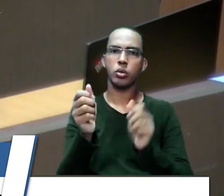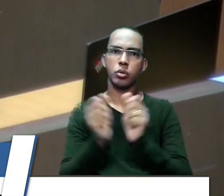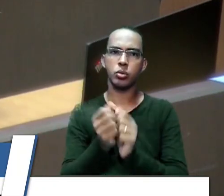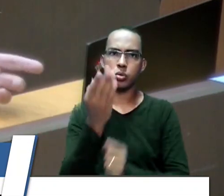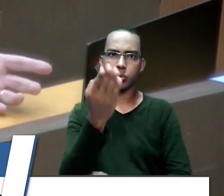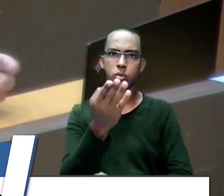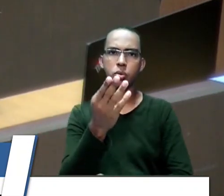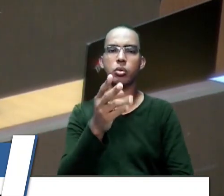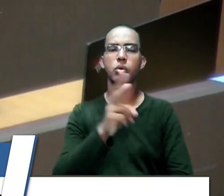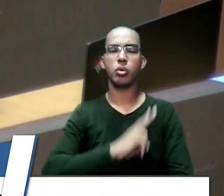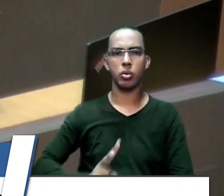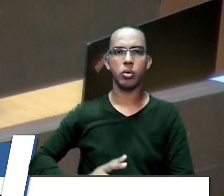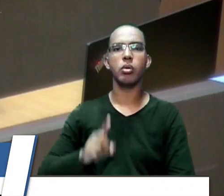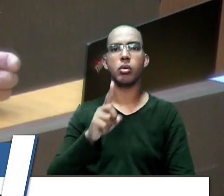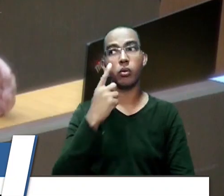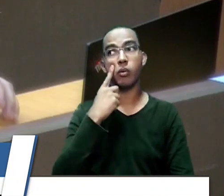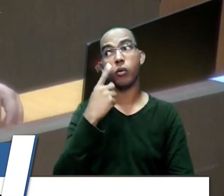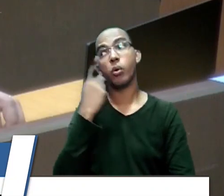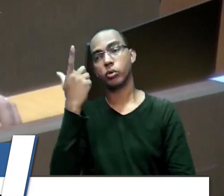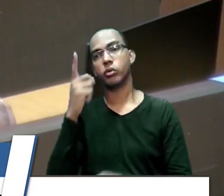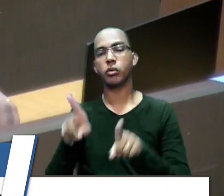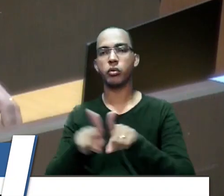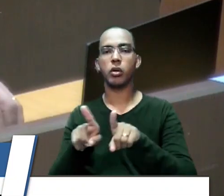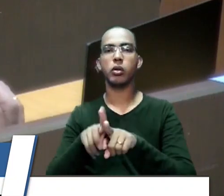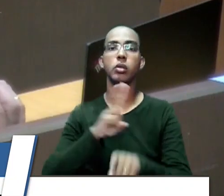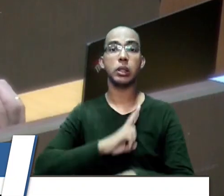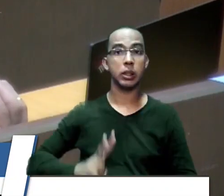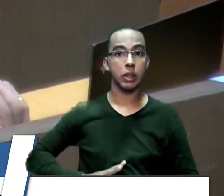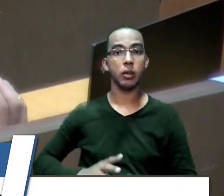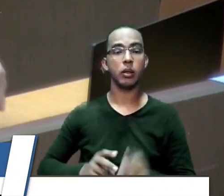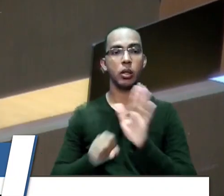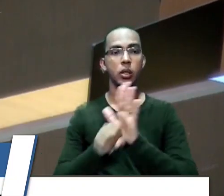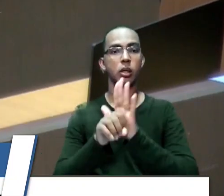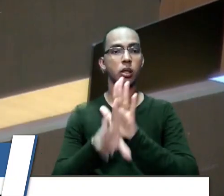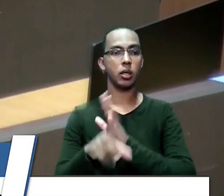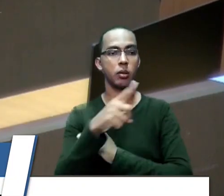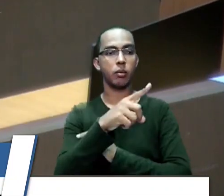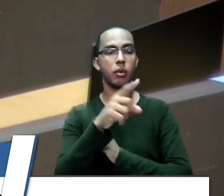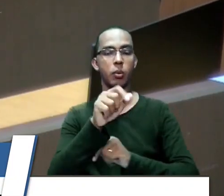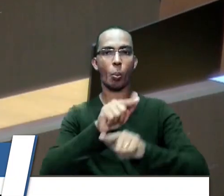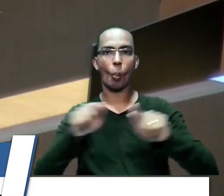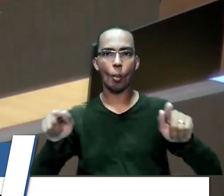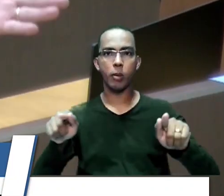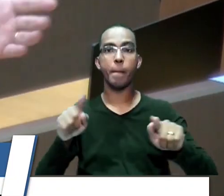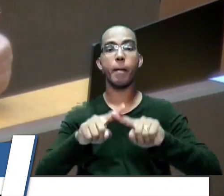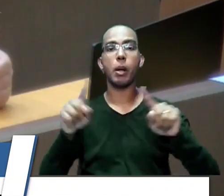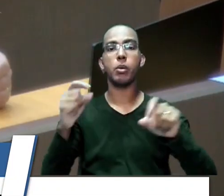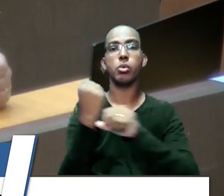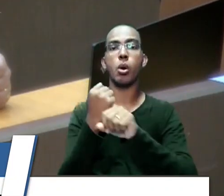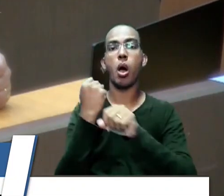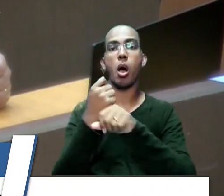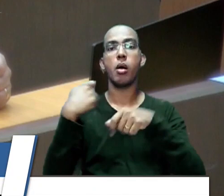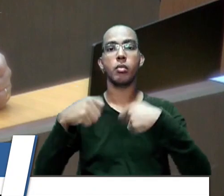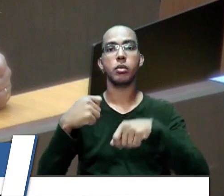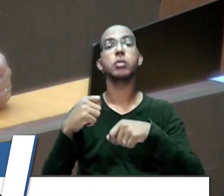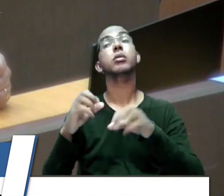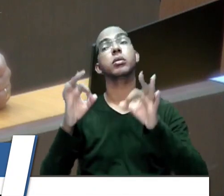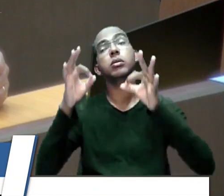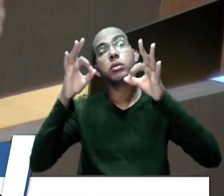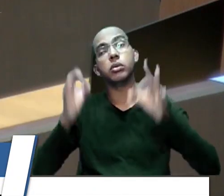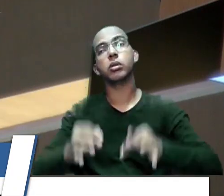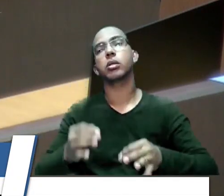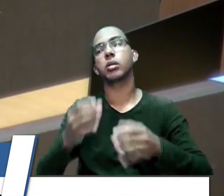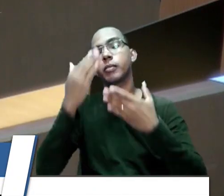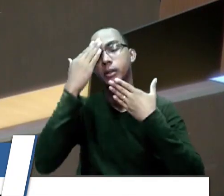aqui também devem ter feito as indicações para esse local. Mas é uma obra que precisava e foi contemplada. Isso que a gente tem que agradecer